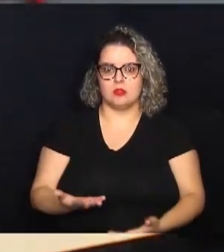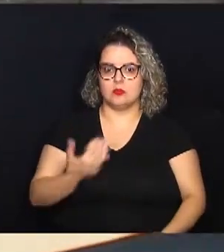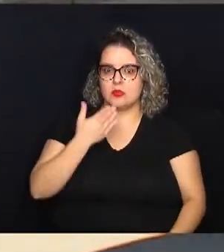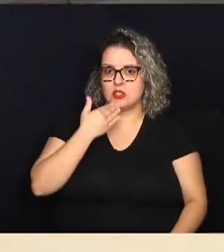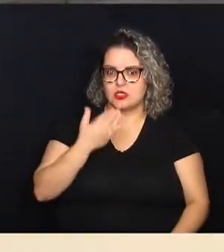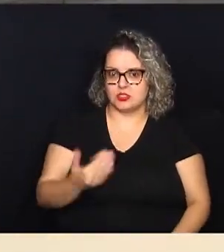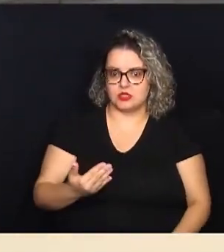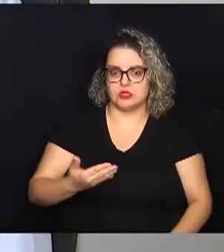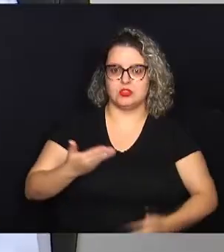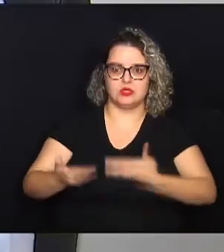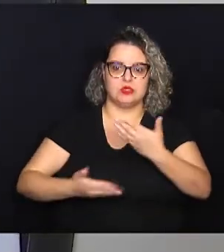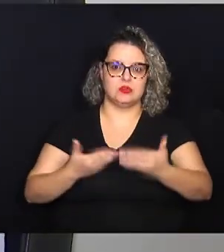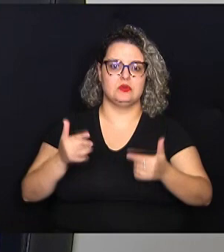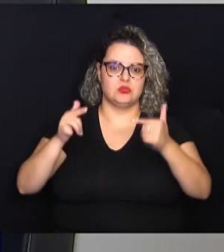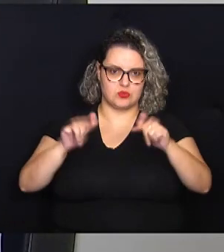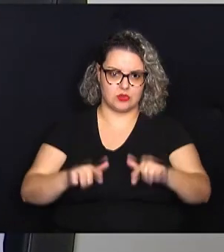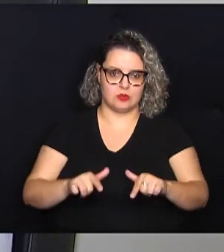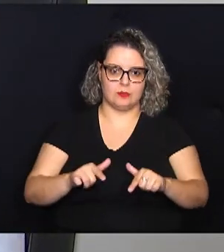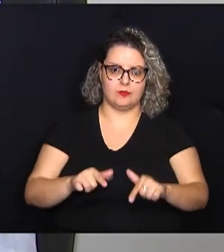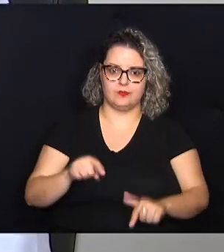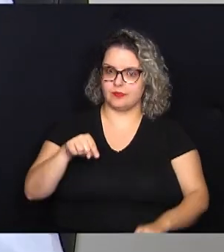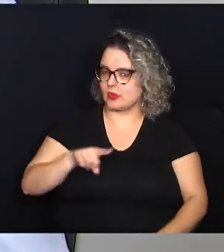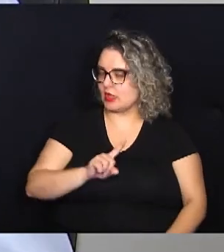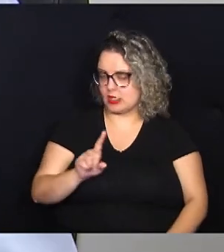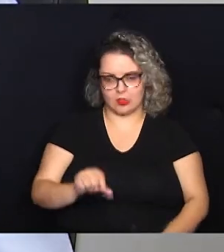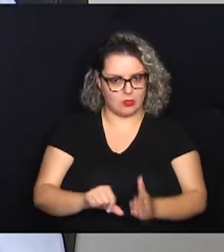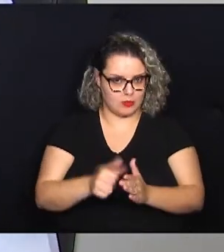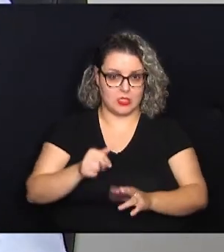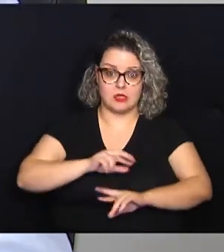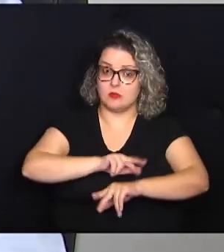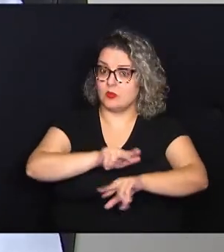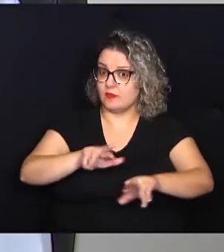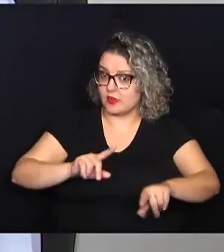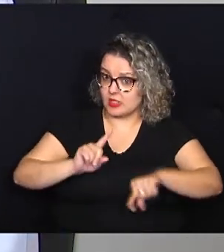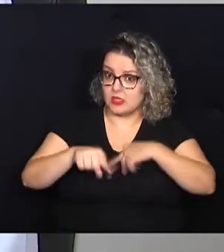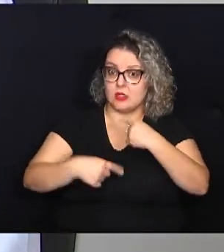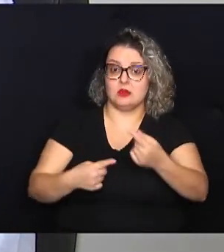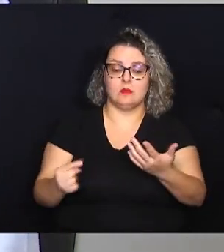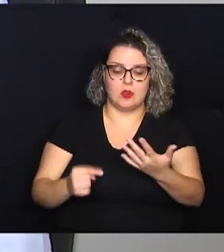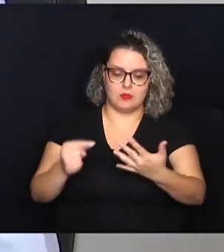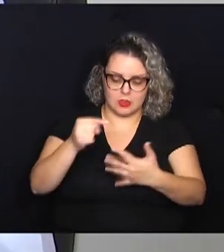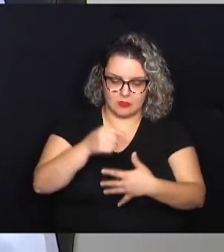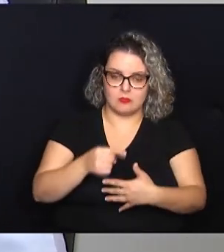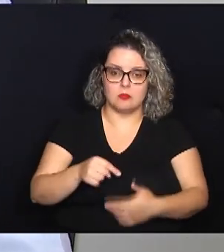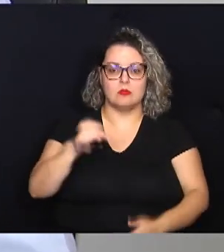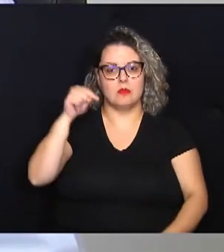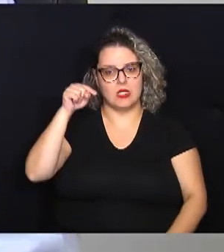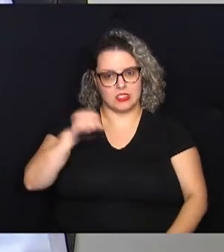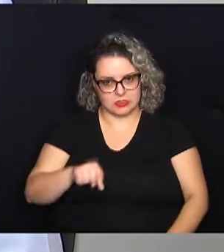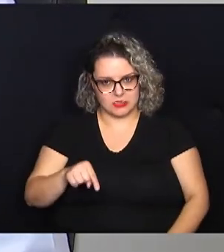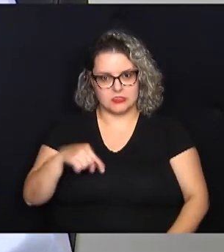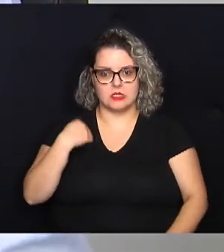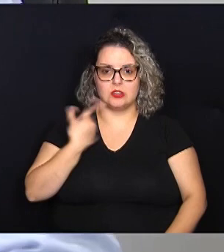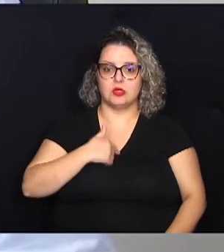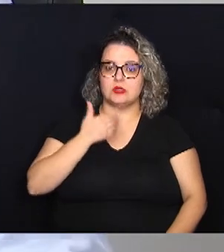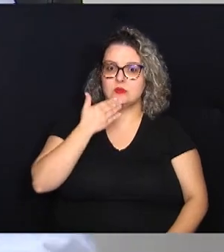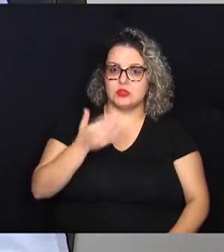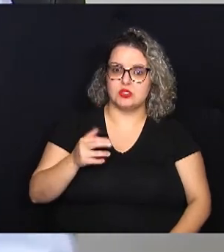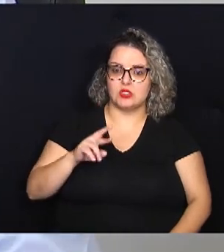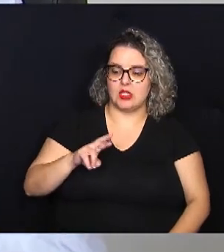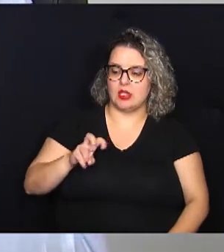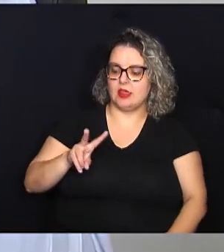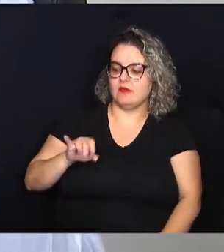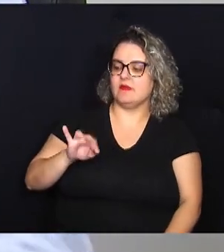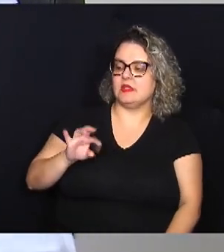que encaminha solicitando o serviços para o local Essa não é a primeira nós temos várias outras pontuais mas essa